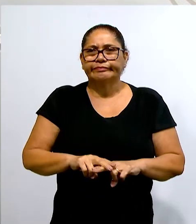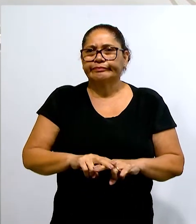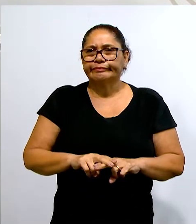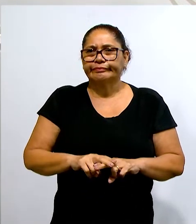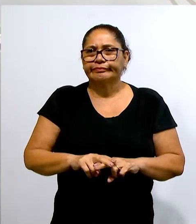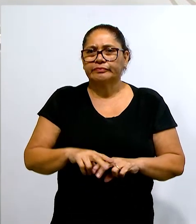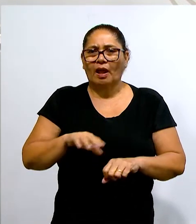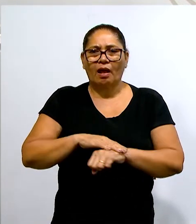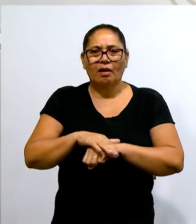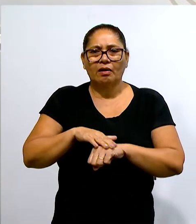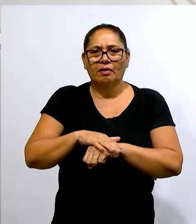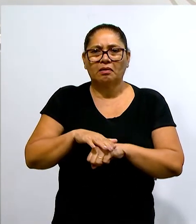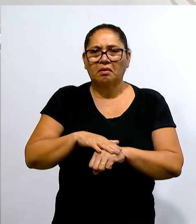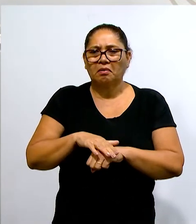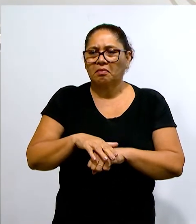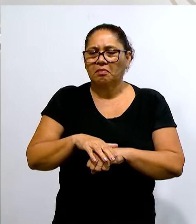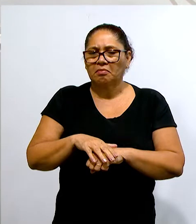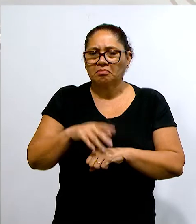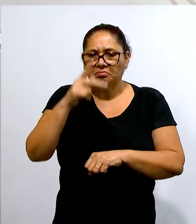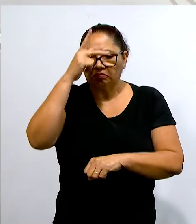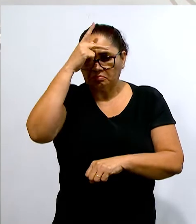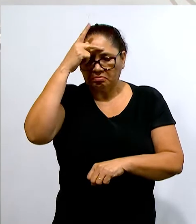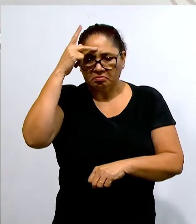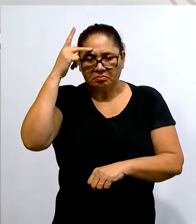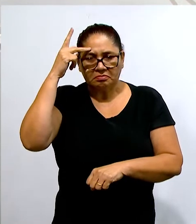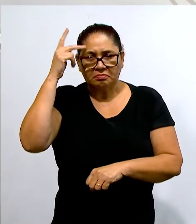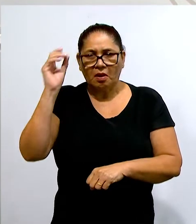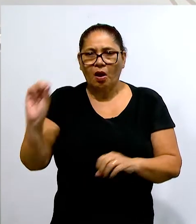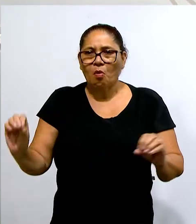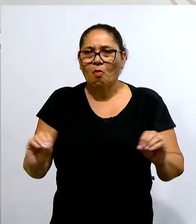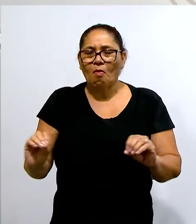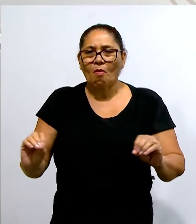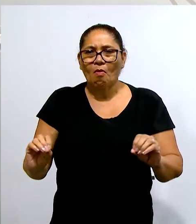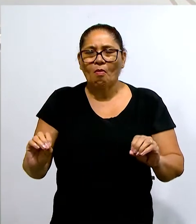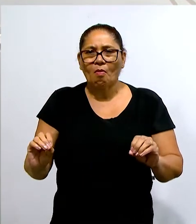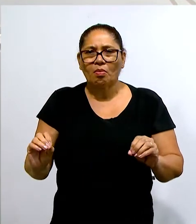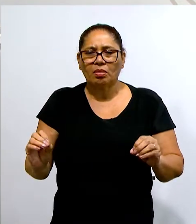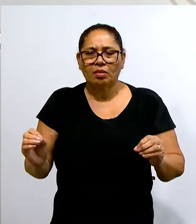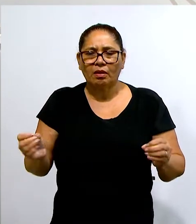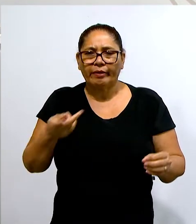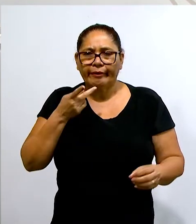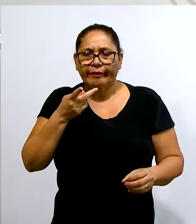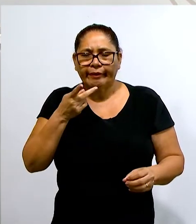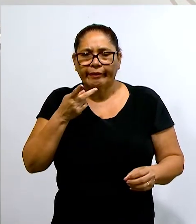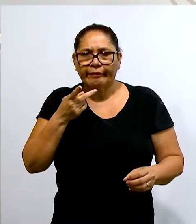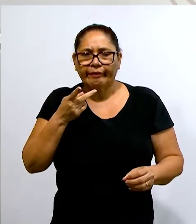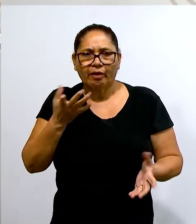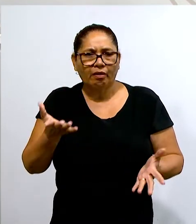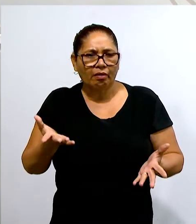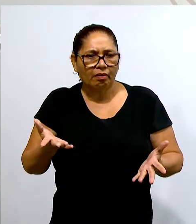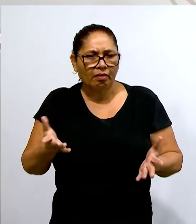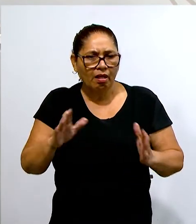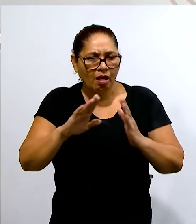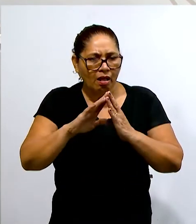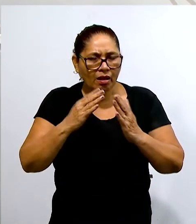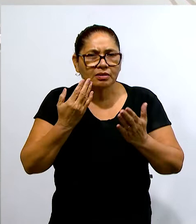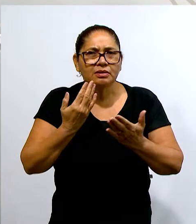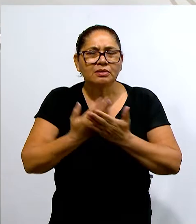ninguém, né? Aí a gente parte lá, o que Foucault nos disse, né, em Vigiar e Punir, que a